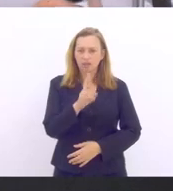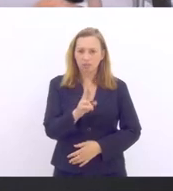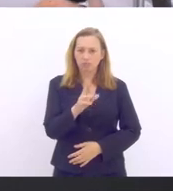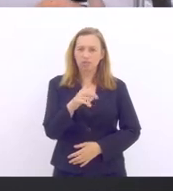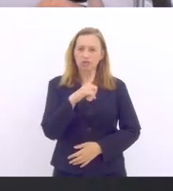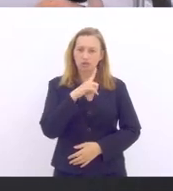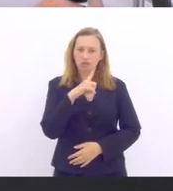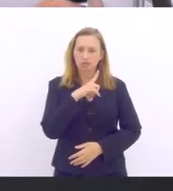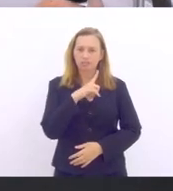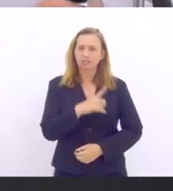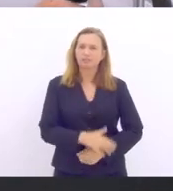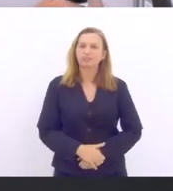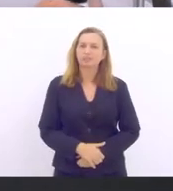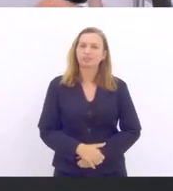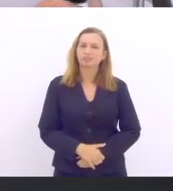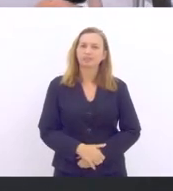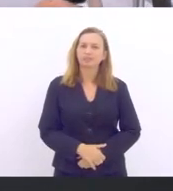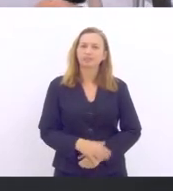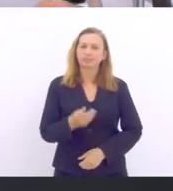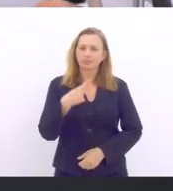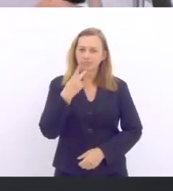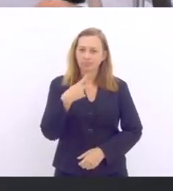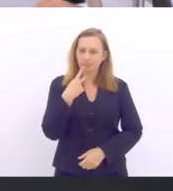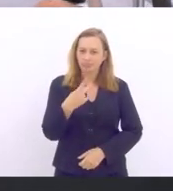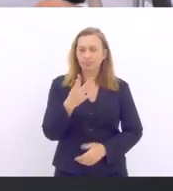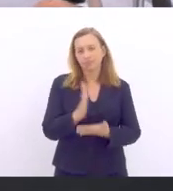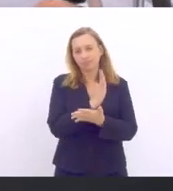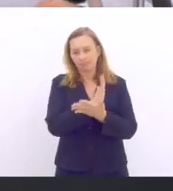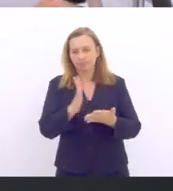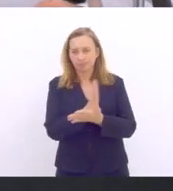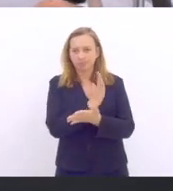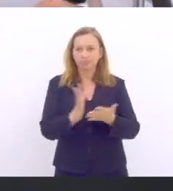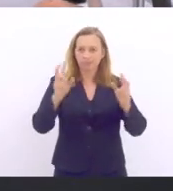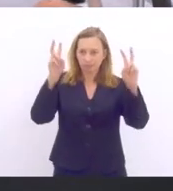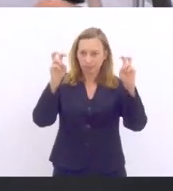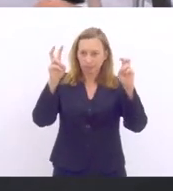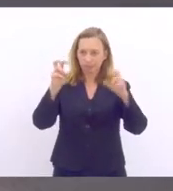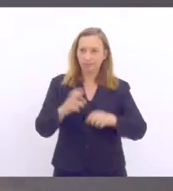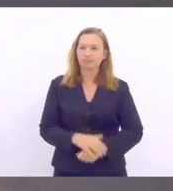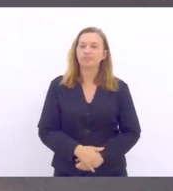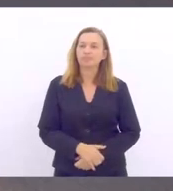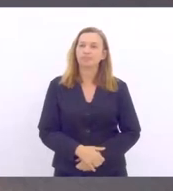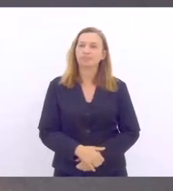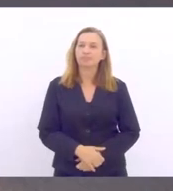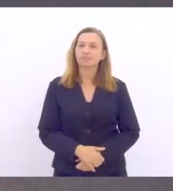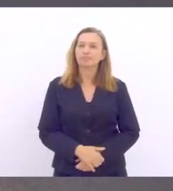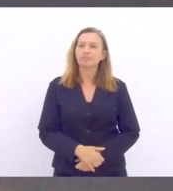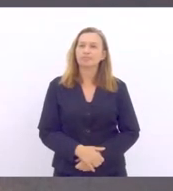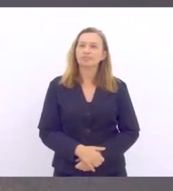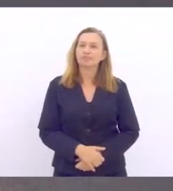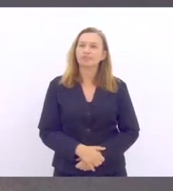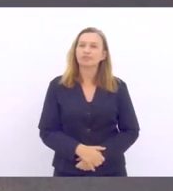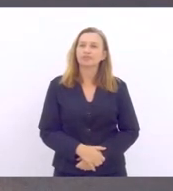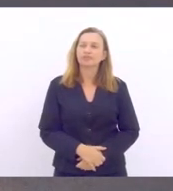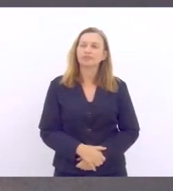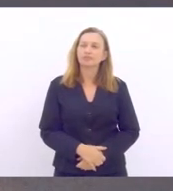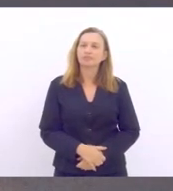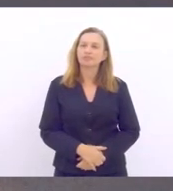respostas a apresentar alguns questões. Um ou dois questionamentos.